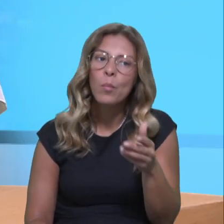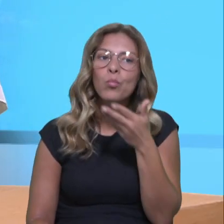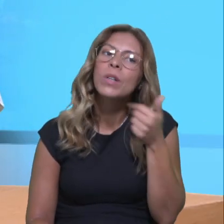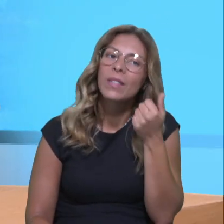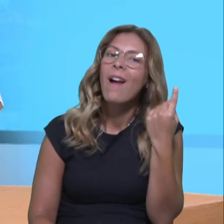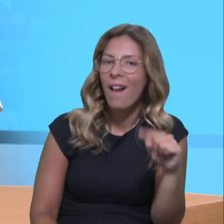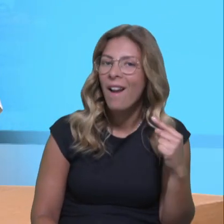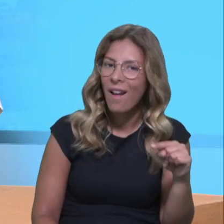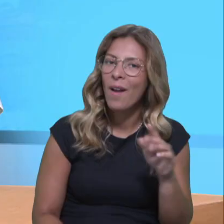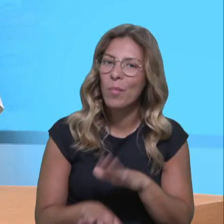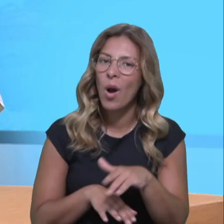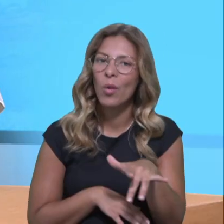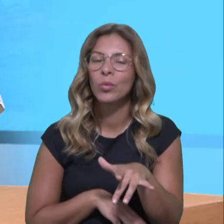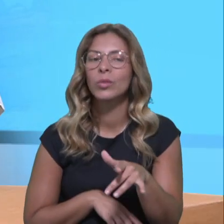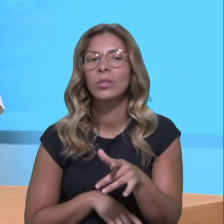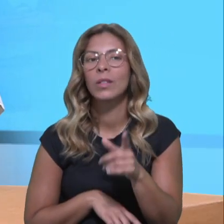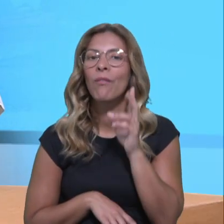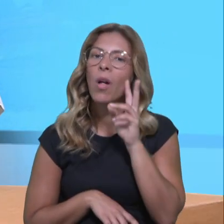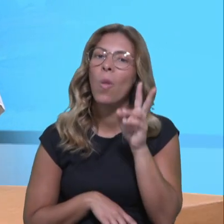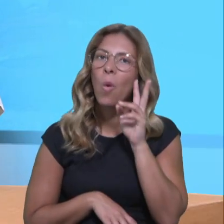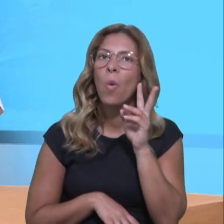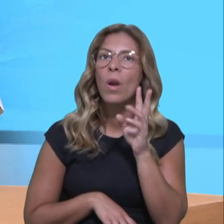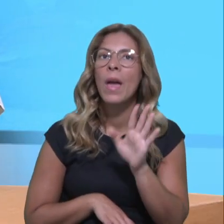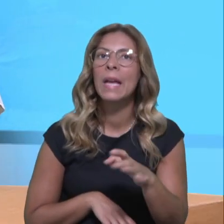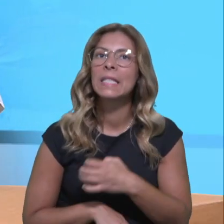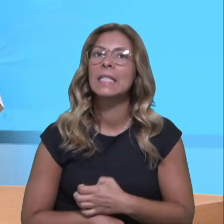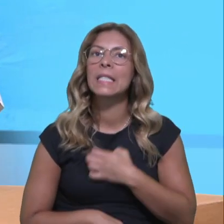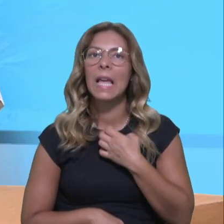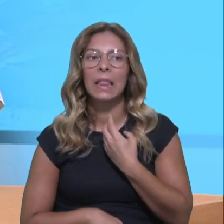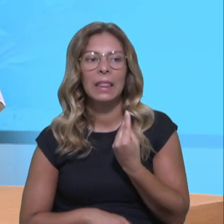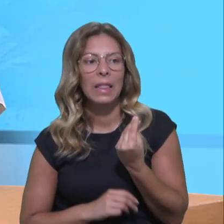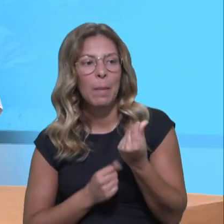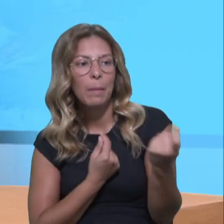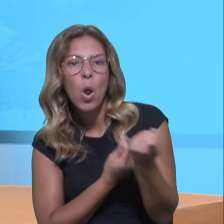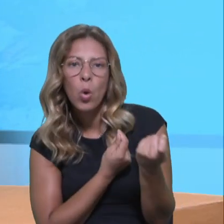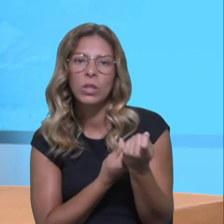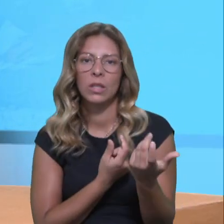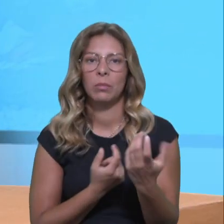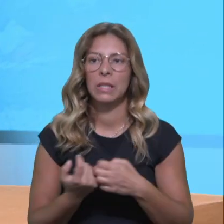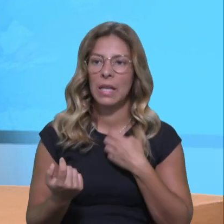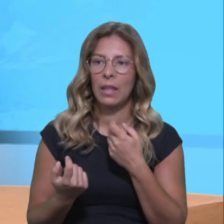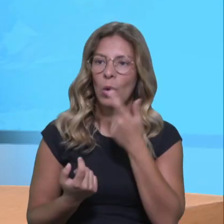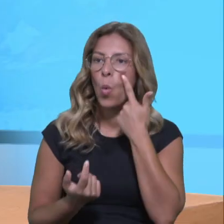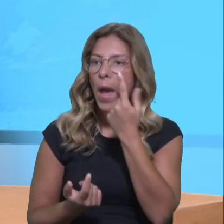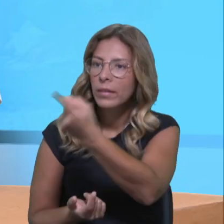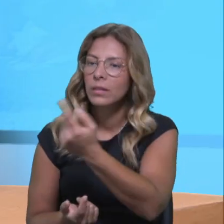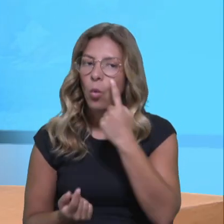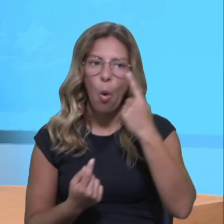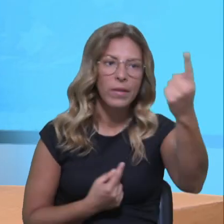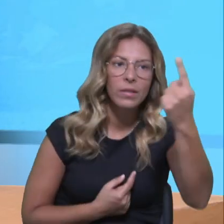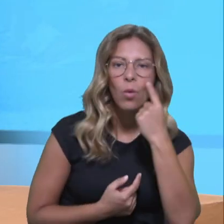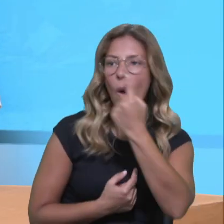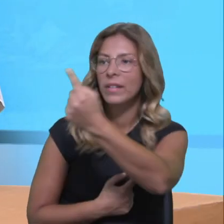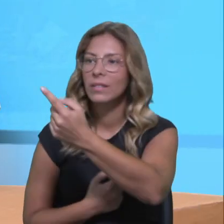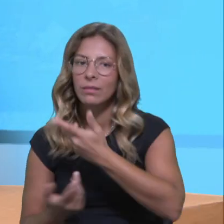que ser valorizado cada vez mais, que é precisamente o sentido da vizinhança. É só um título de exemplo. No domingo passado